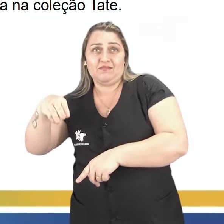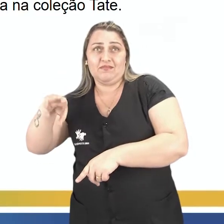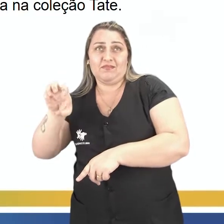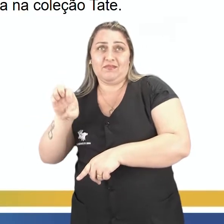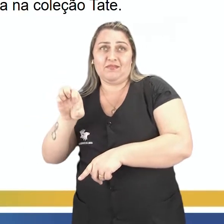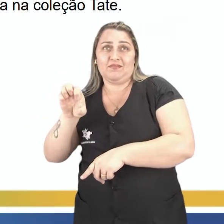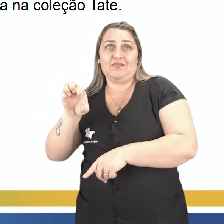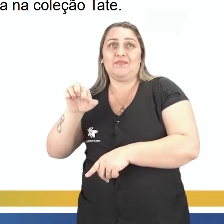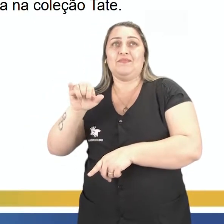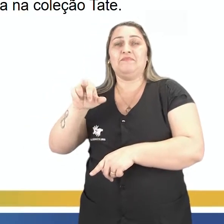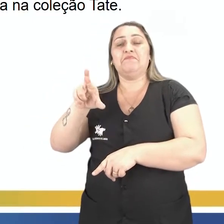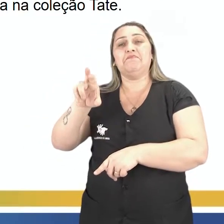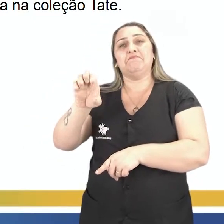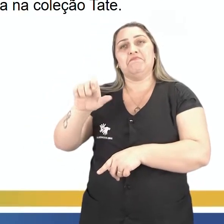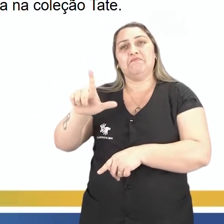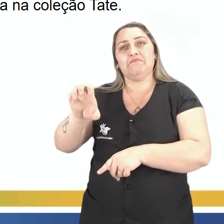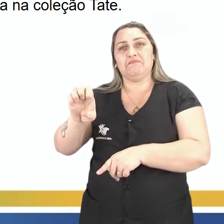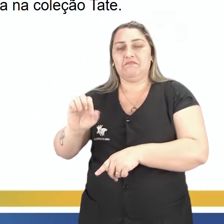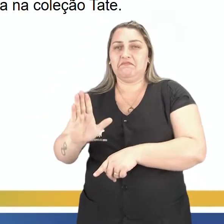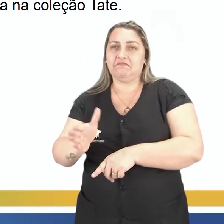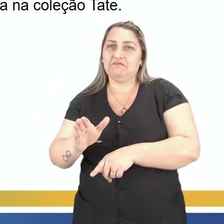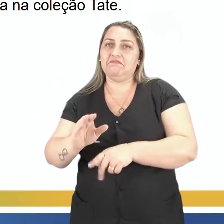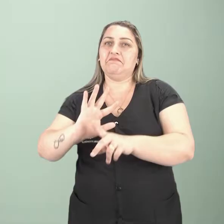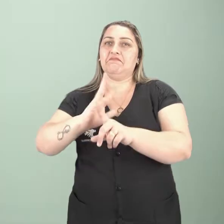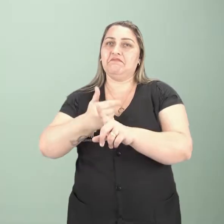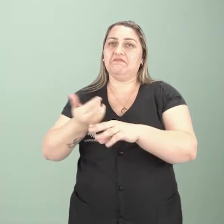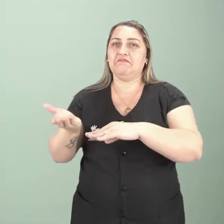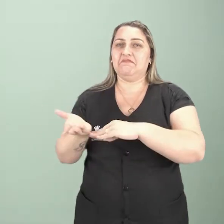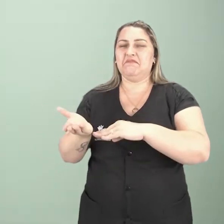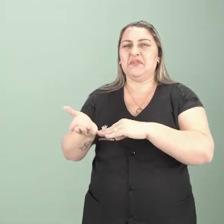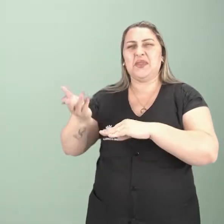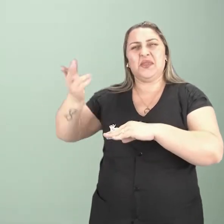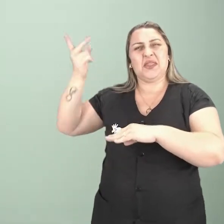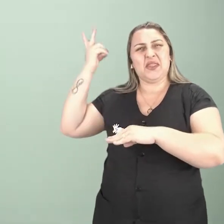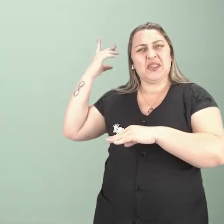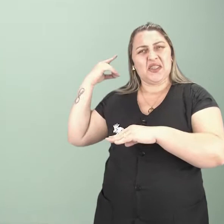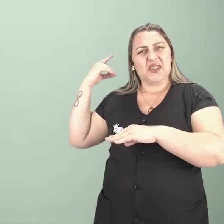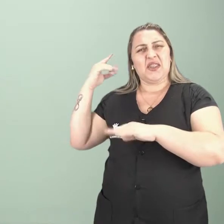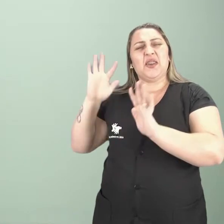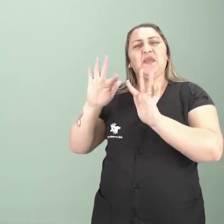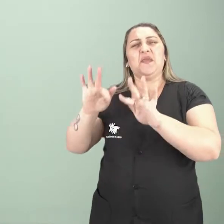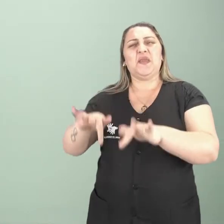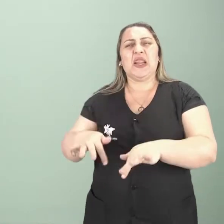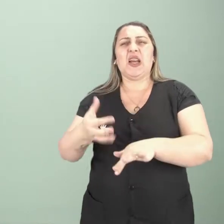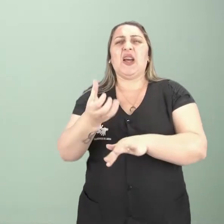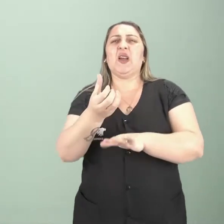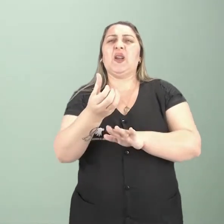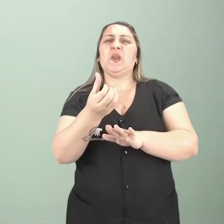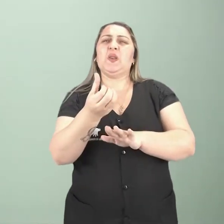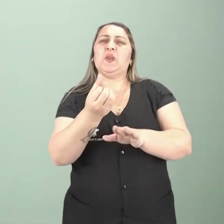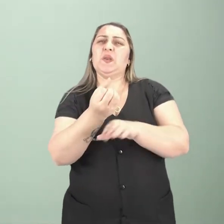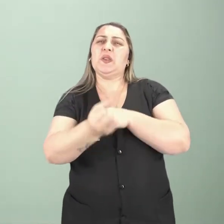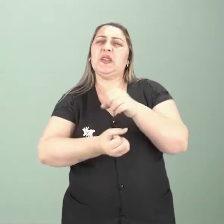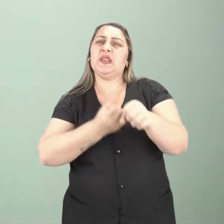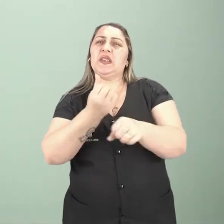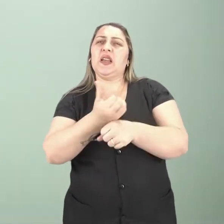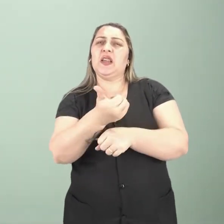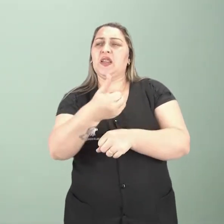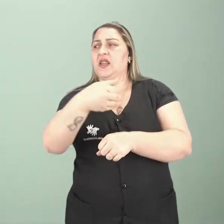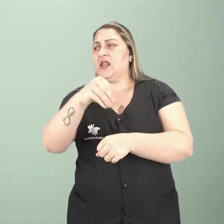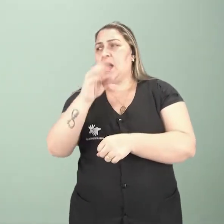que executa já os seus trabalhos na arte contemporânea desde a década do final de 60, mais ou menos,